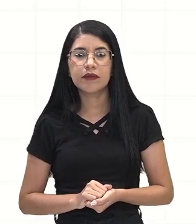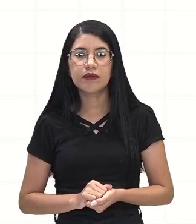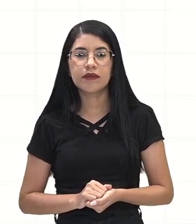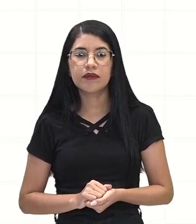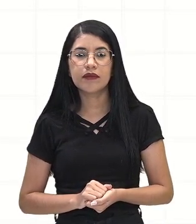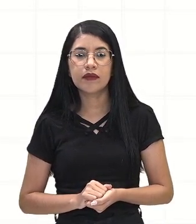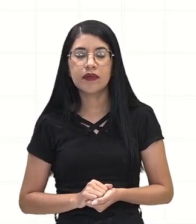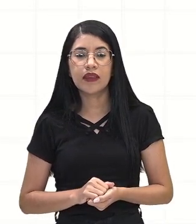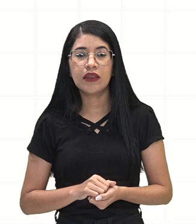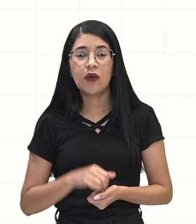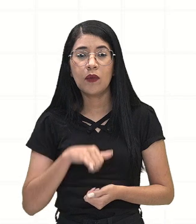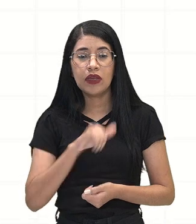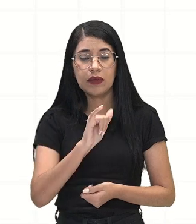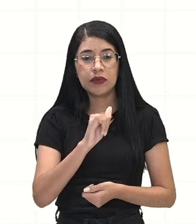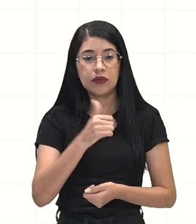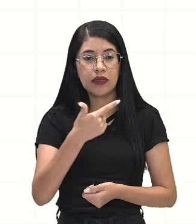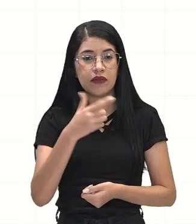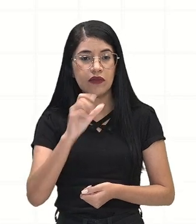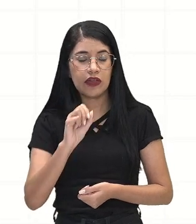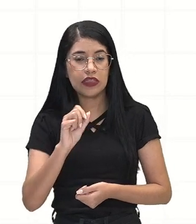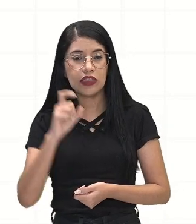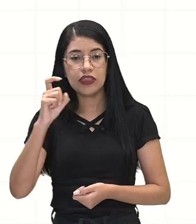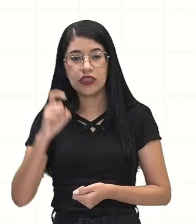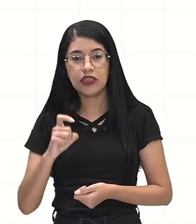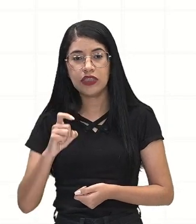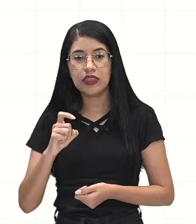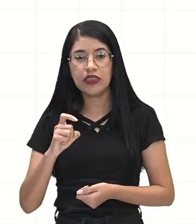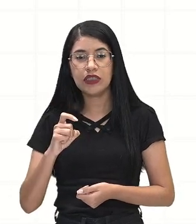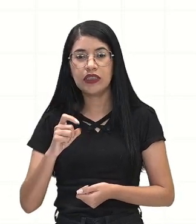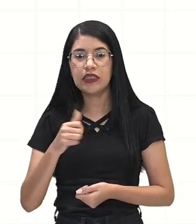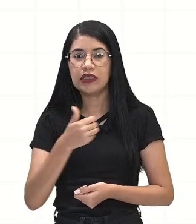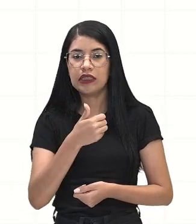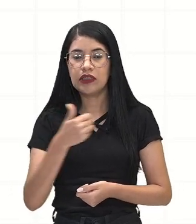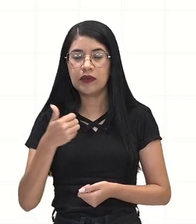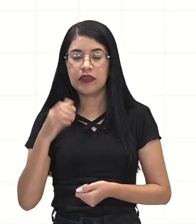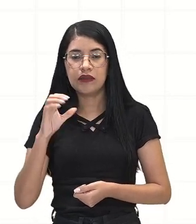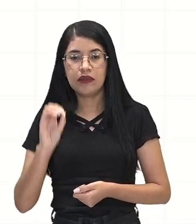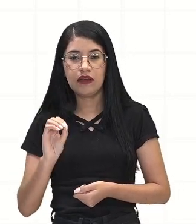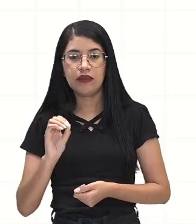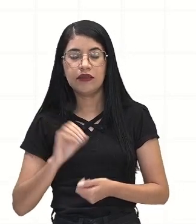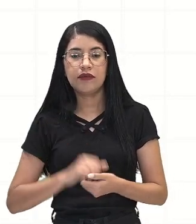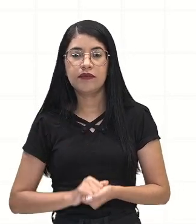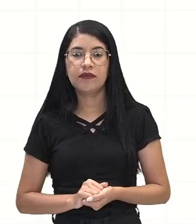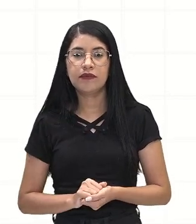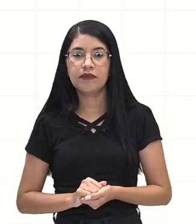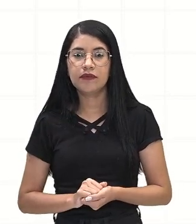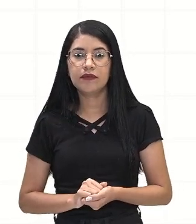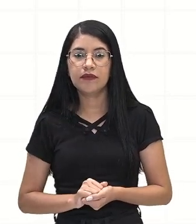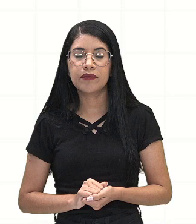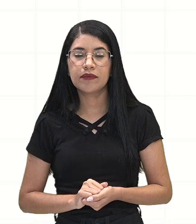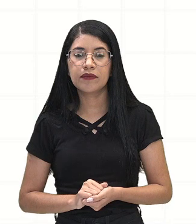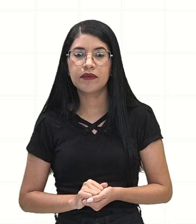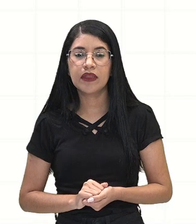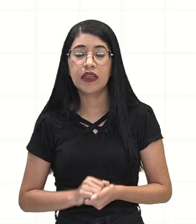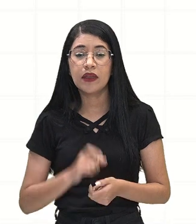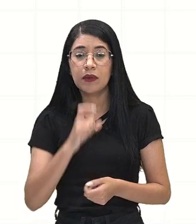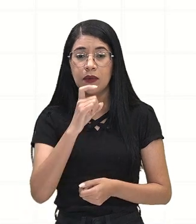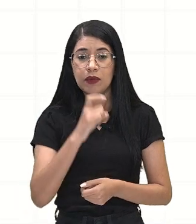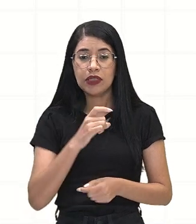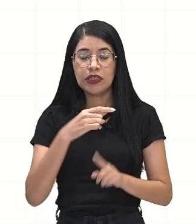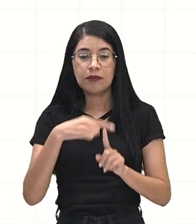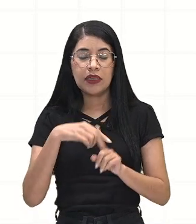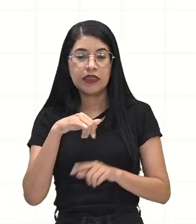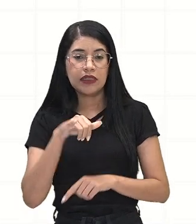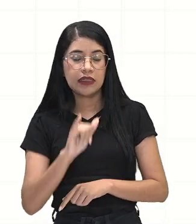que y vale 20 e x vale 30. Então, x mais y deve ser